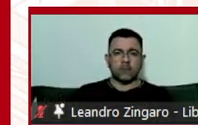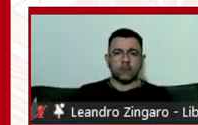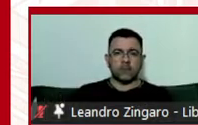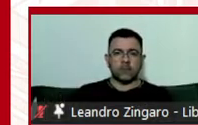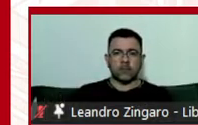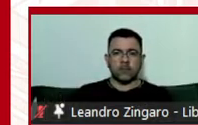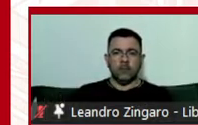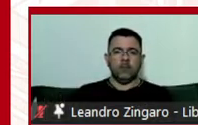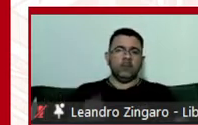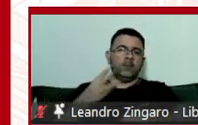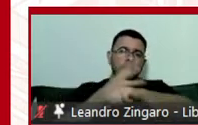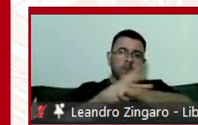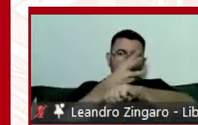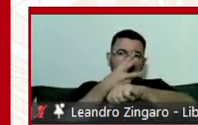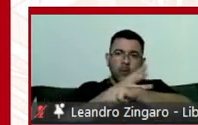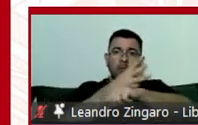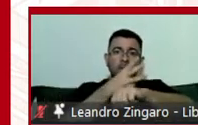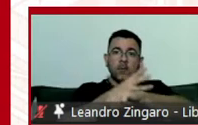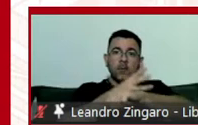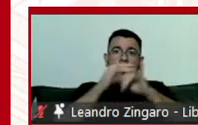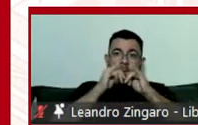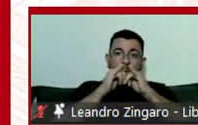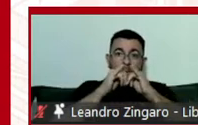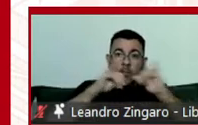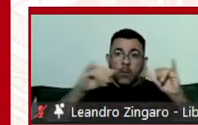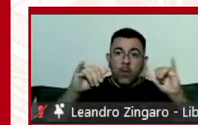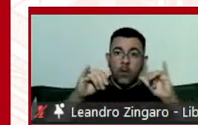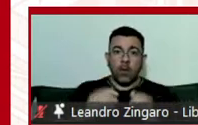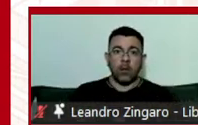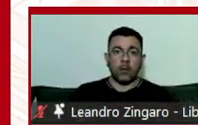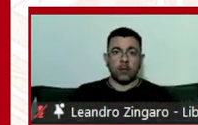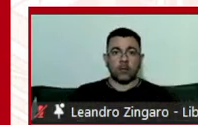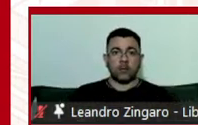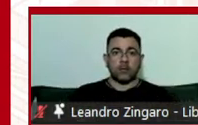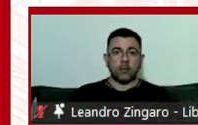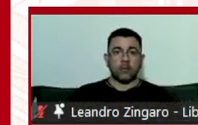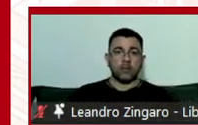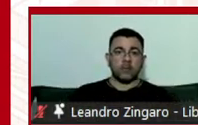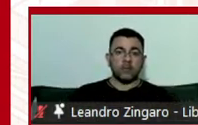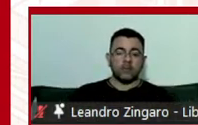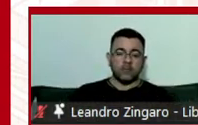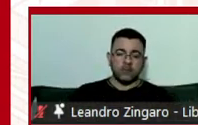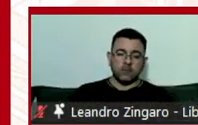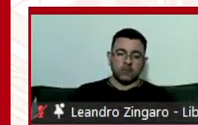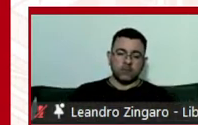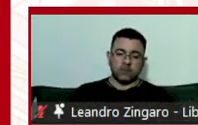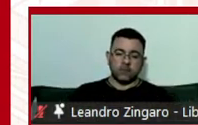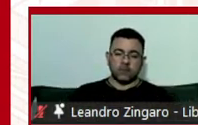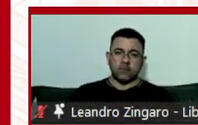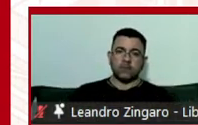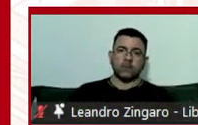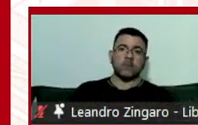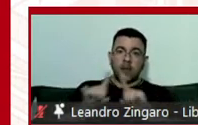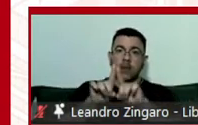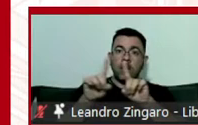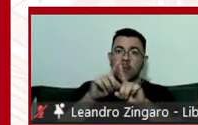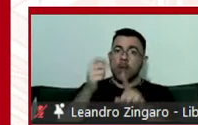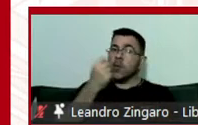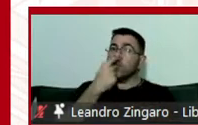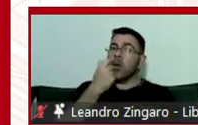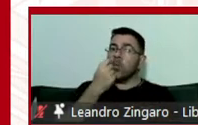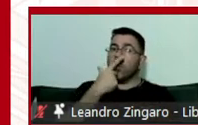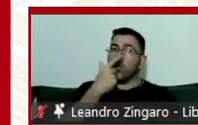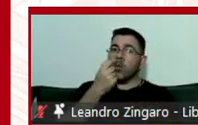eh fazendo com que essa jornada da vida aconteça agora a gente tá ampliando para medicamento né a gente tá ampliando para presença